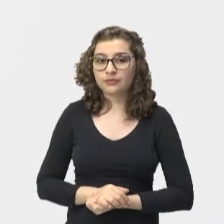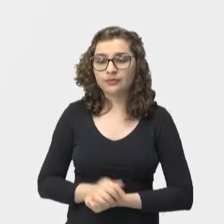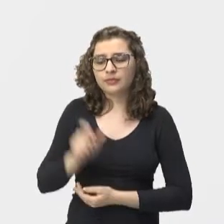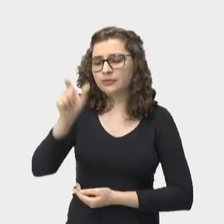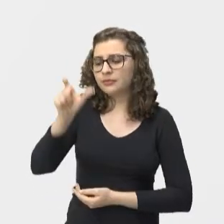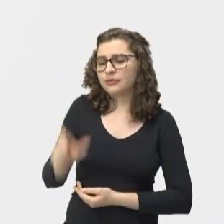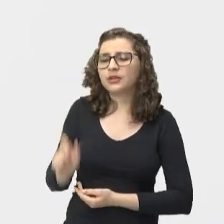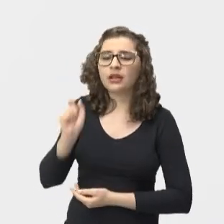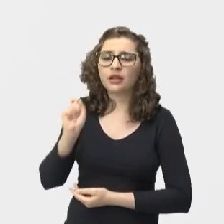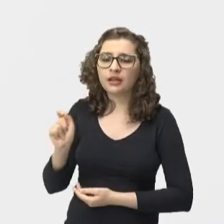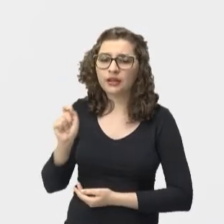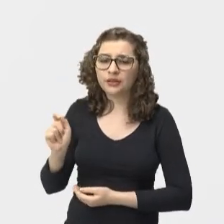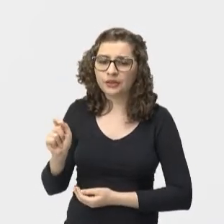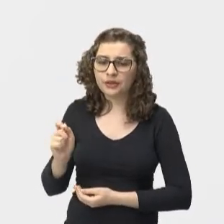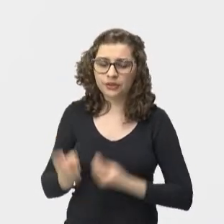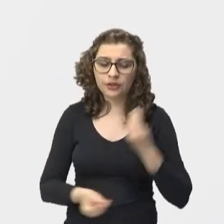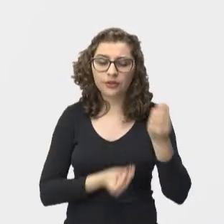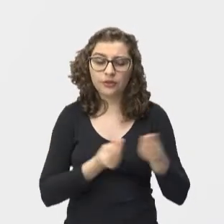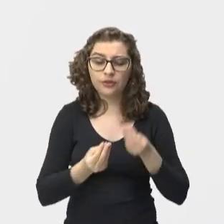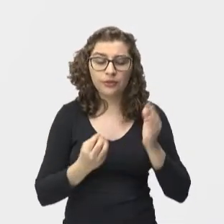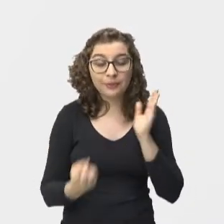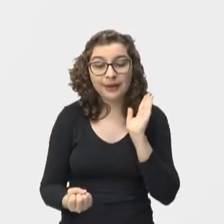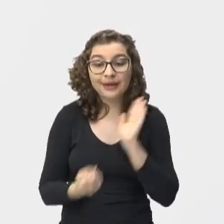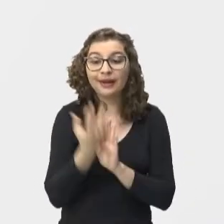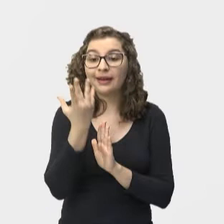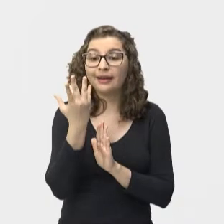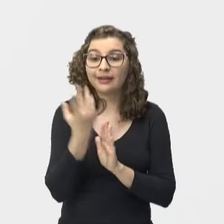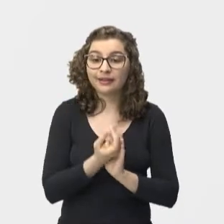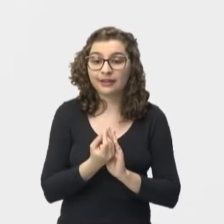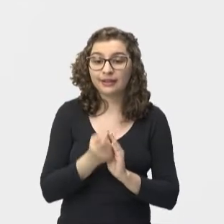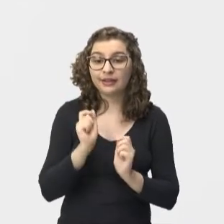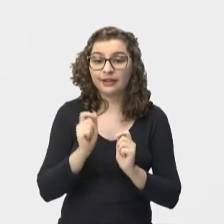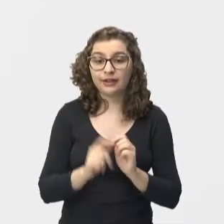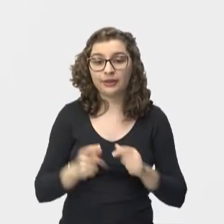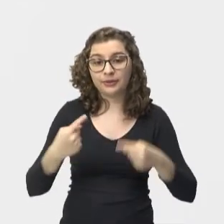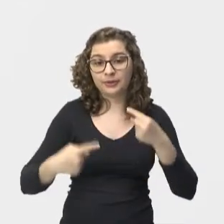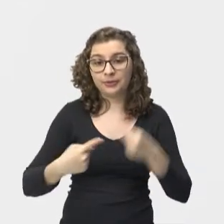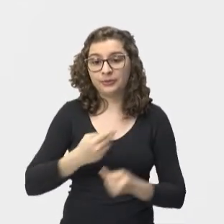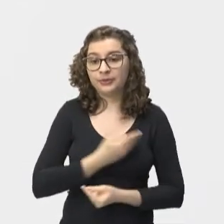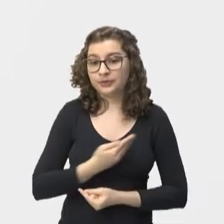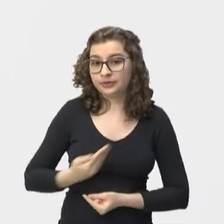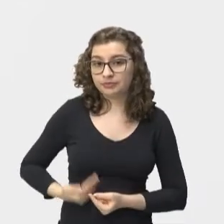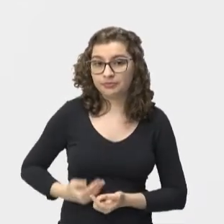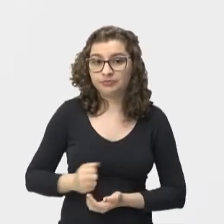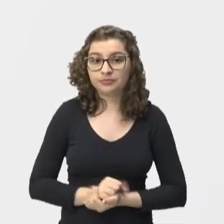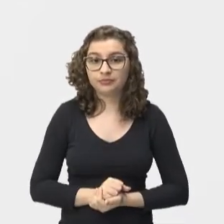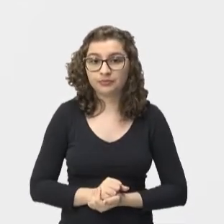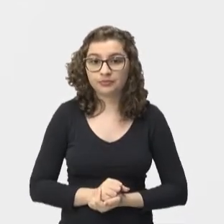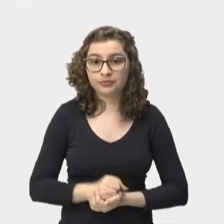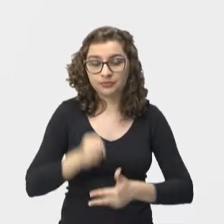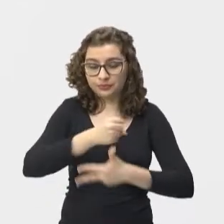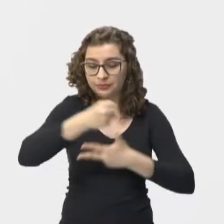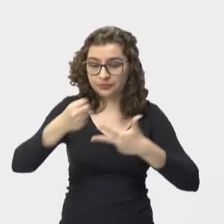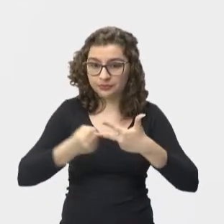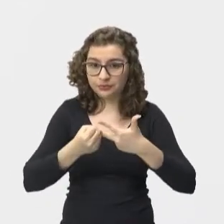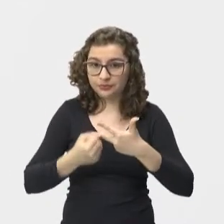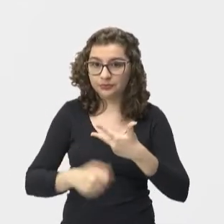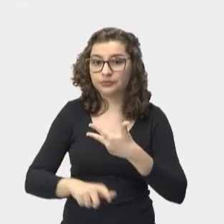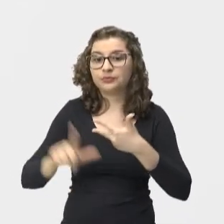Quem e como são formuladas as políticas públicas? São definidas no Poder